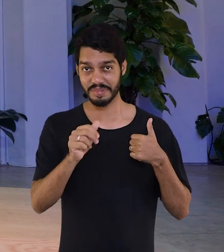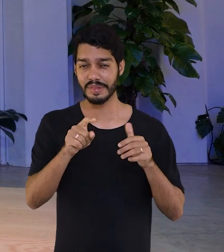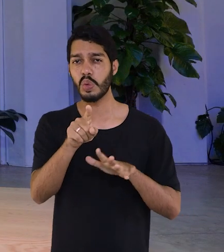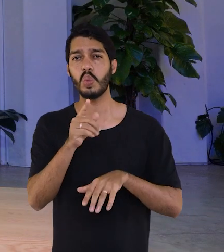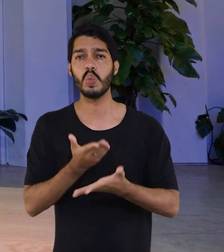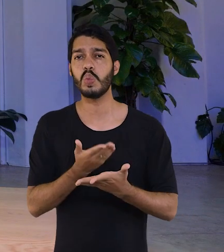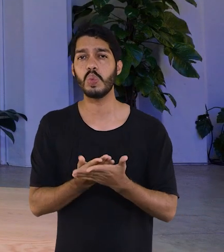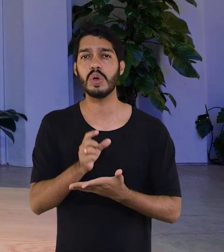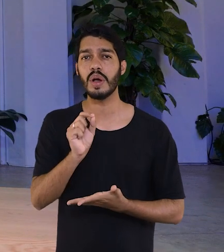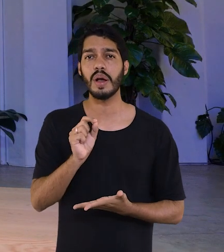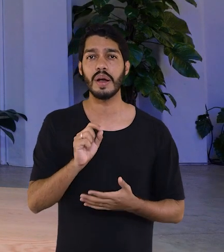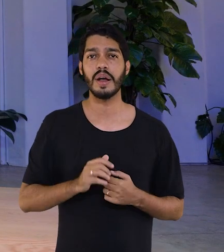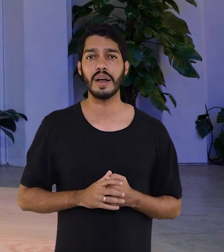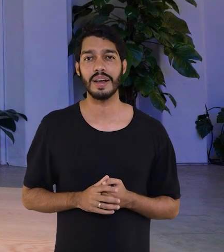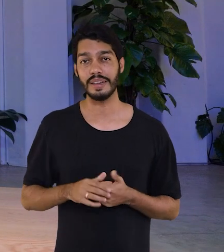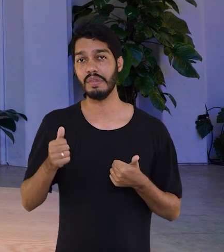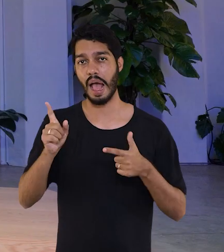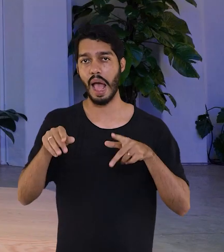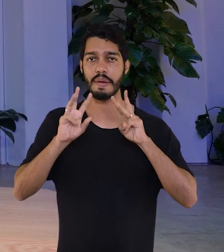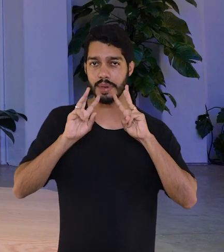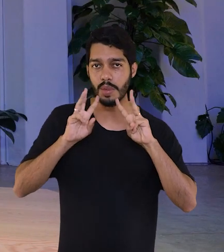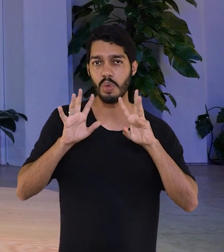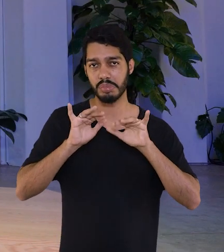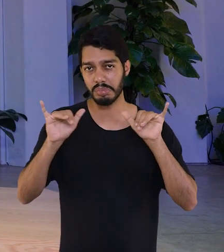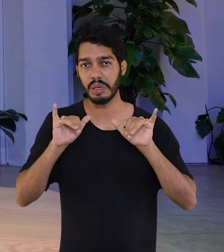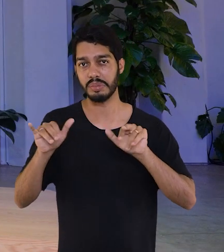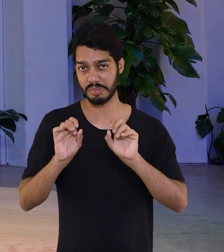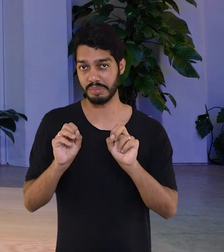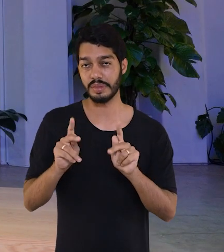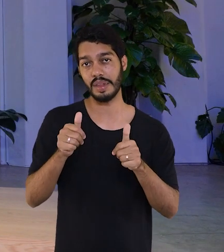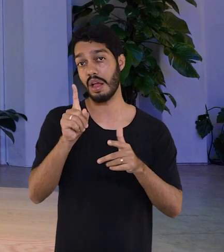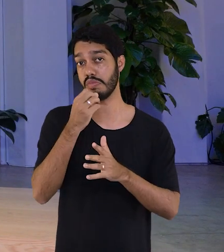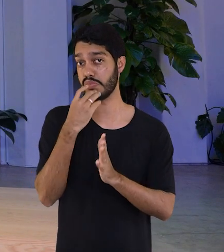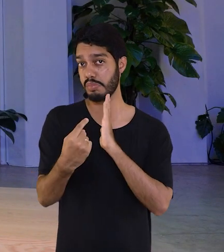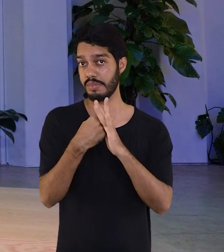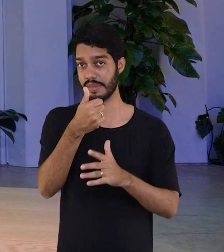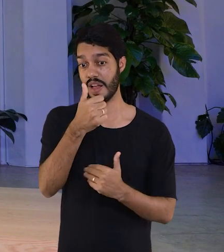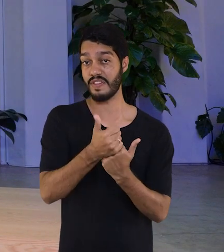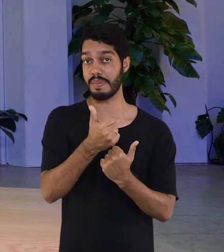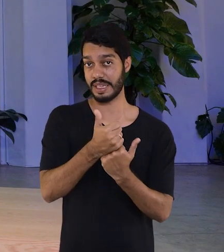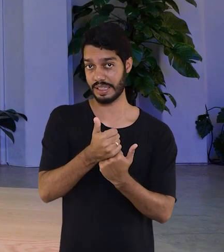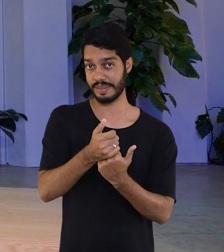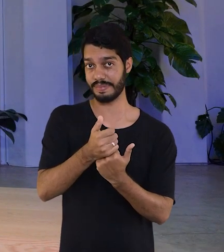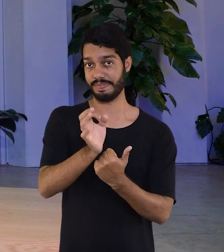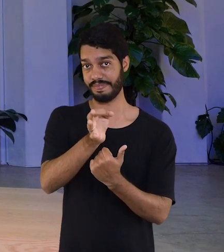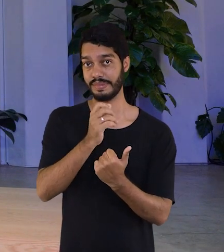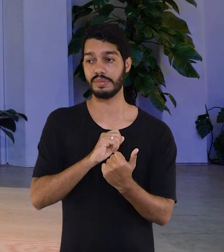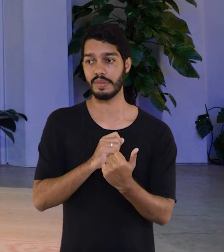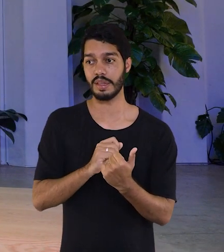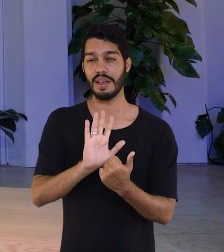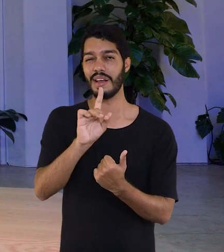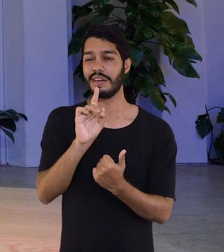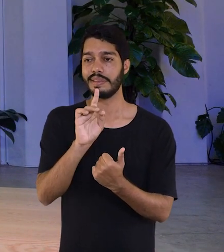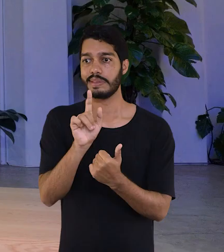Eu? Tá. Você estuda o que na... Publicidade. Publicidade, legal. Isso é uma boa pergunta. É uma